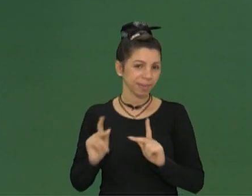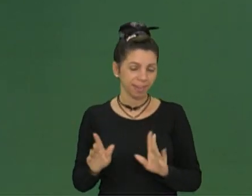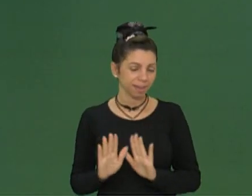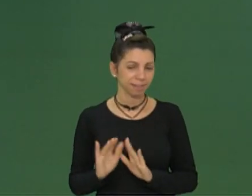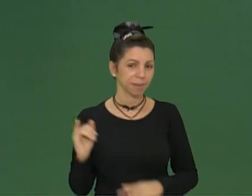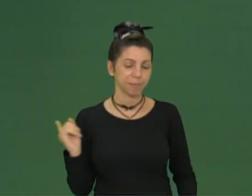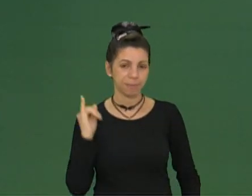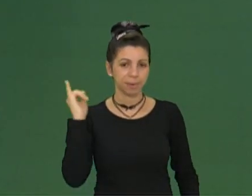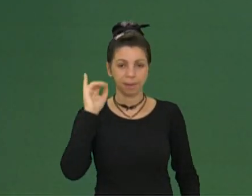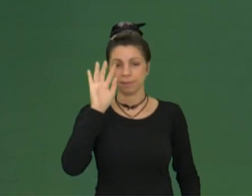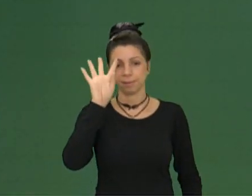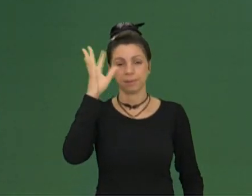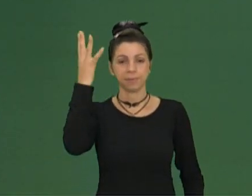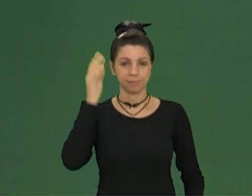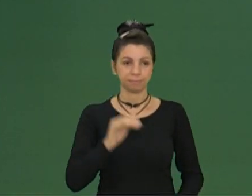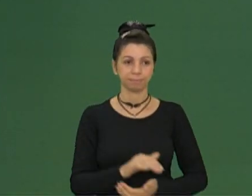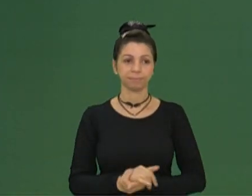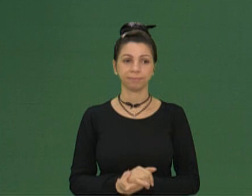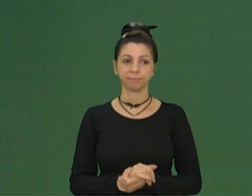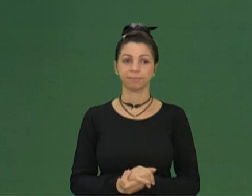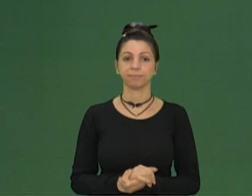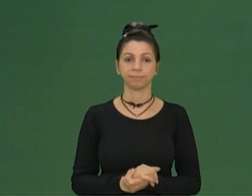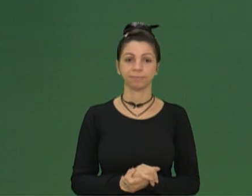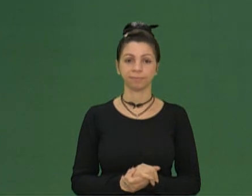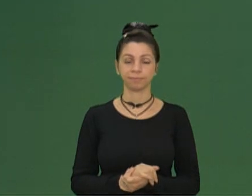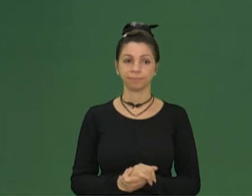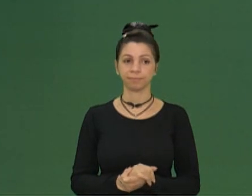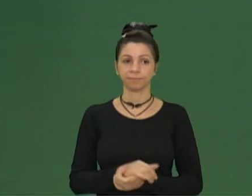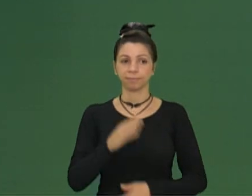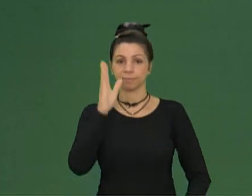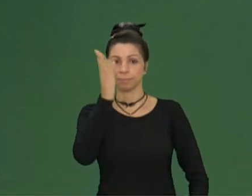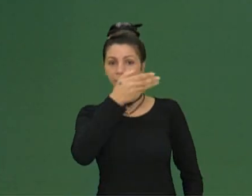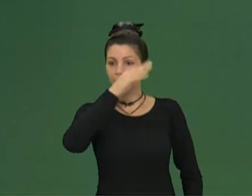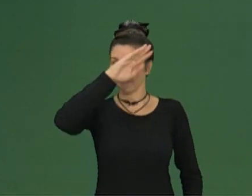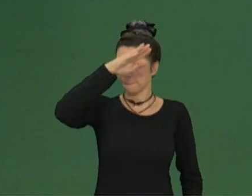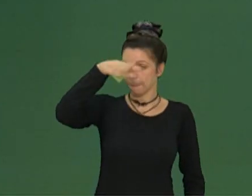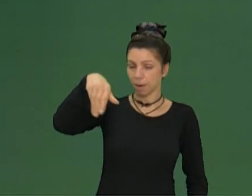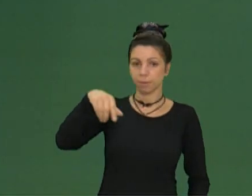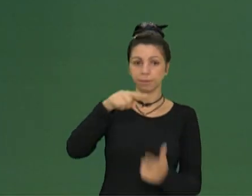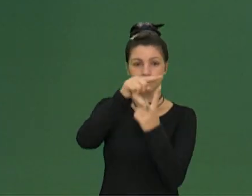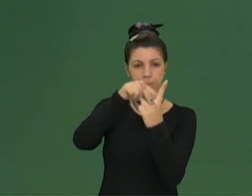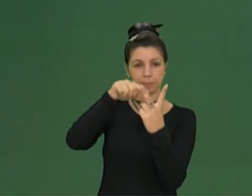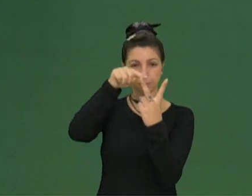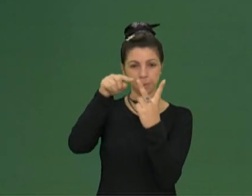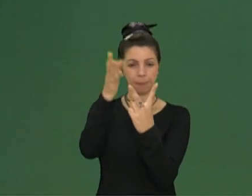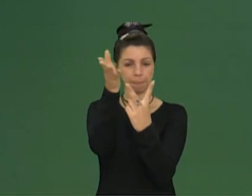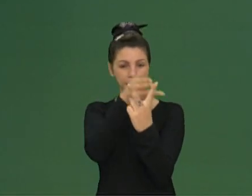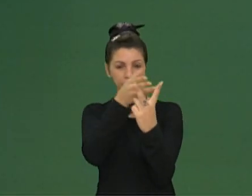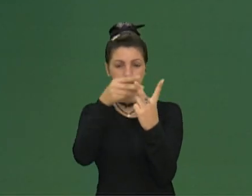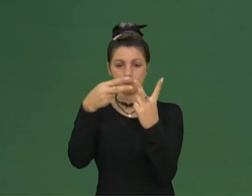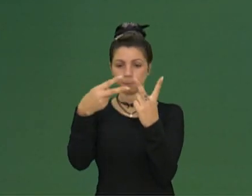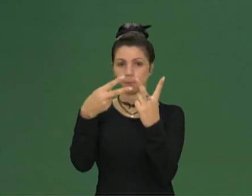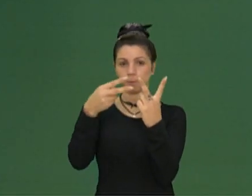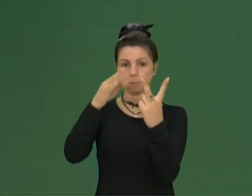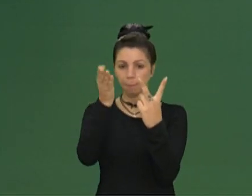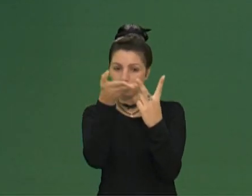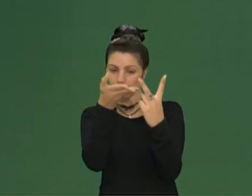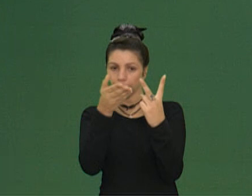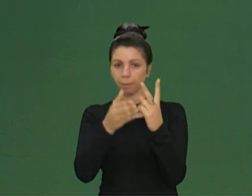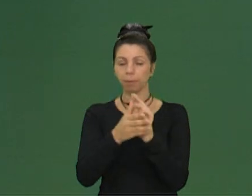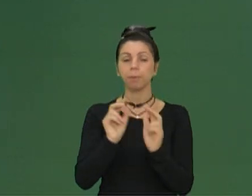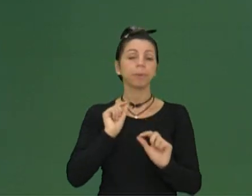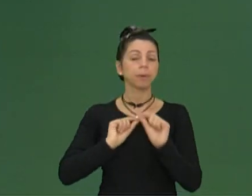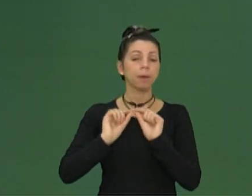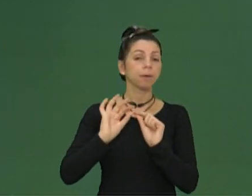importante que você consiga resolver. Então, eu resolvi aqui, ó. Simplifiquei o meu índice com o meu expoente, certo? E ficou o que aconteceu com o